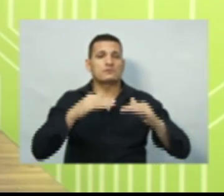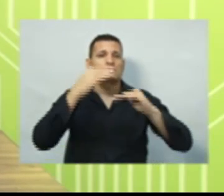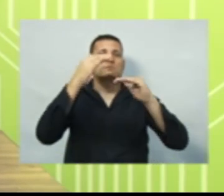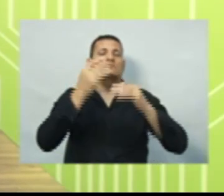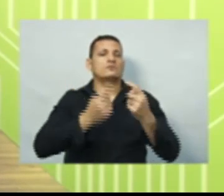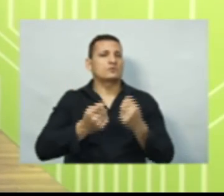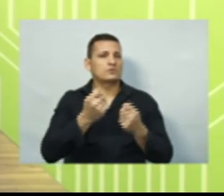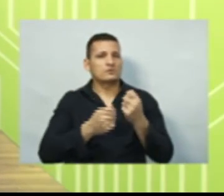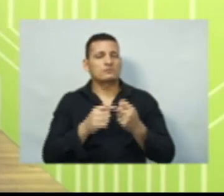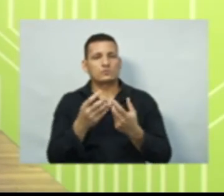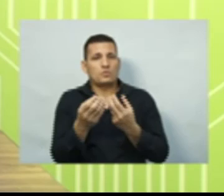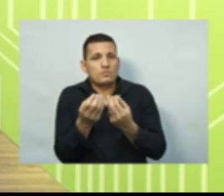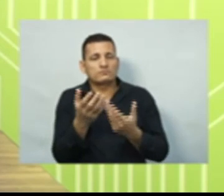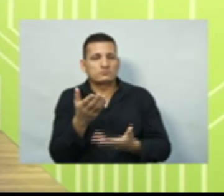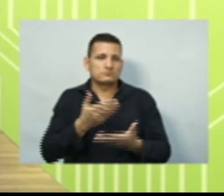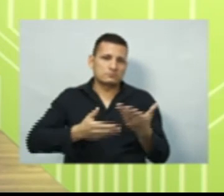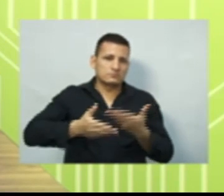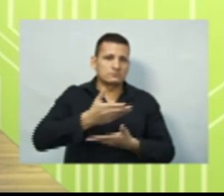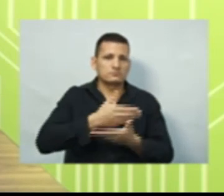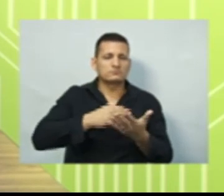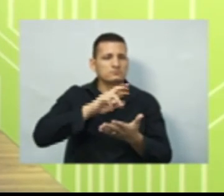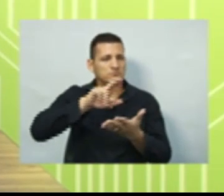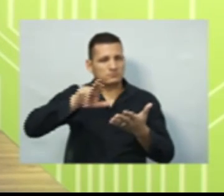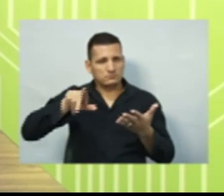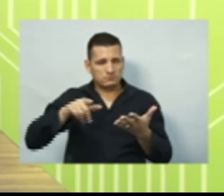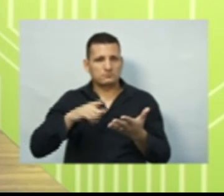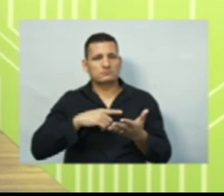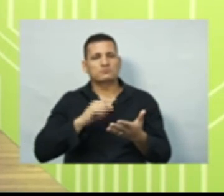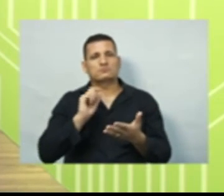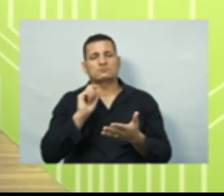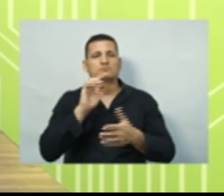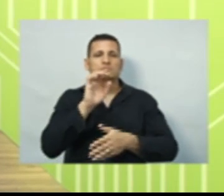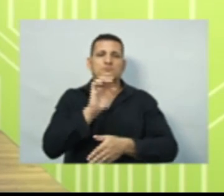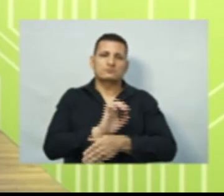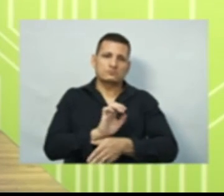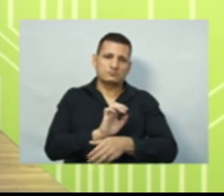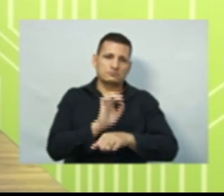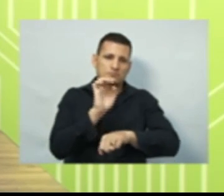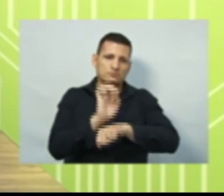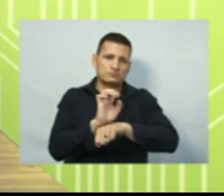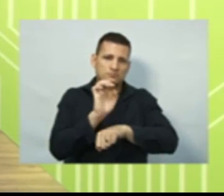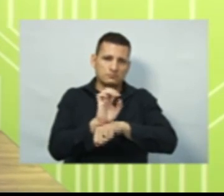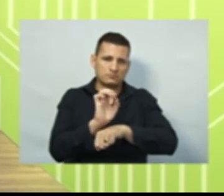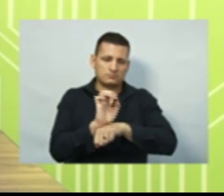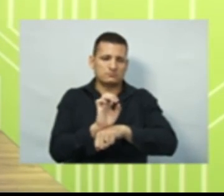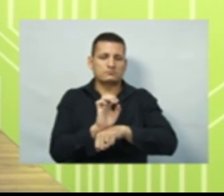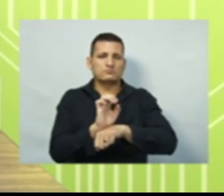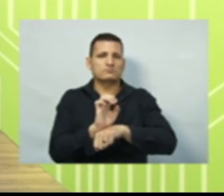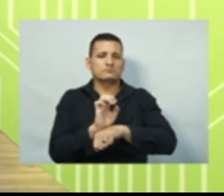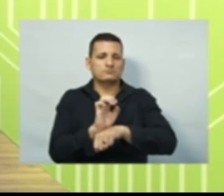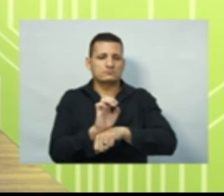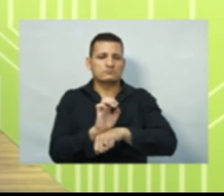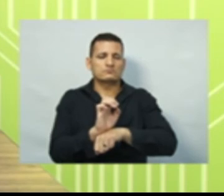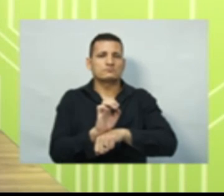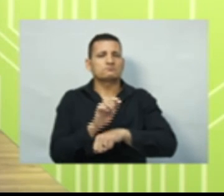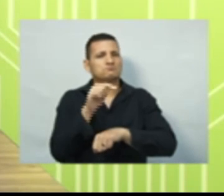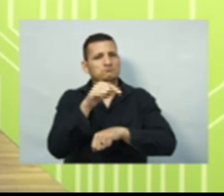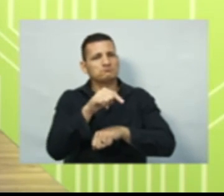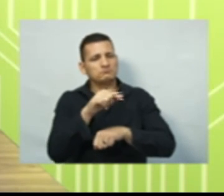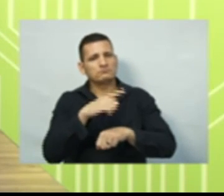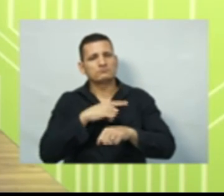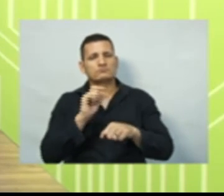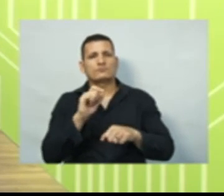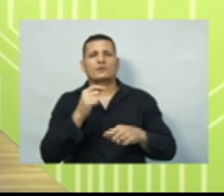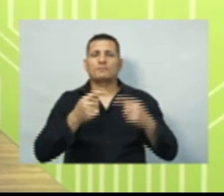de uma interação de vários fatores, que são o Estado, que é um grande fator da nossa economia, que ele está desenhando